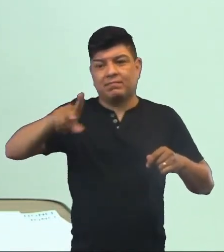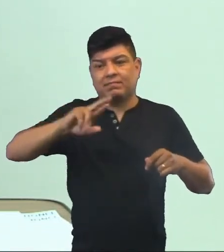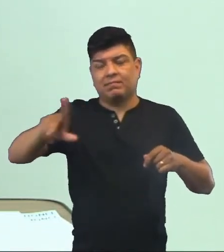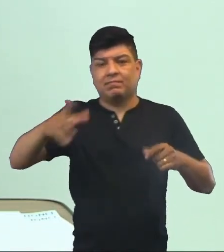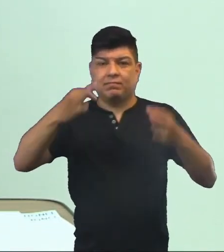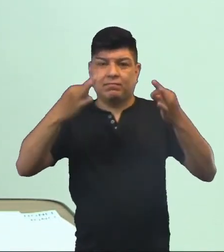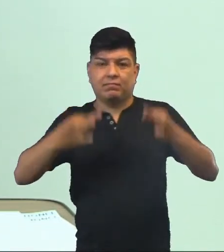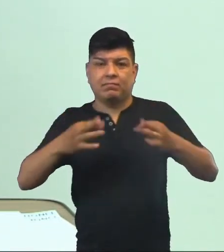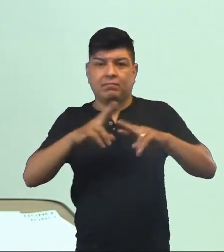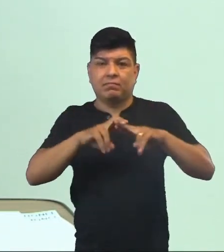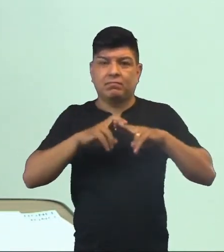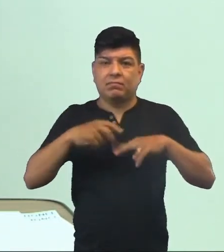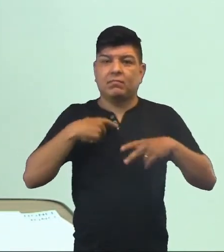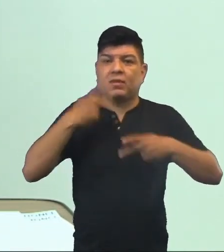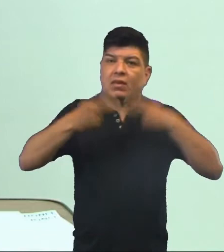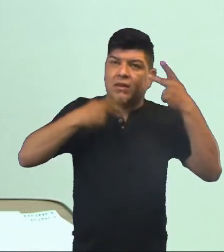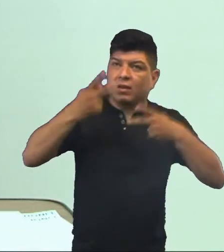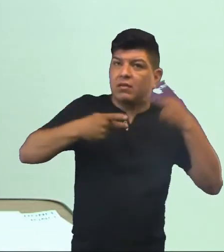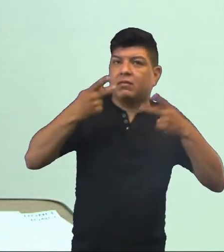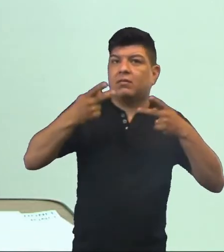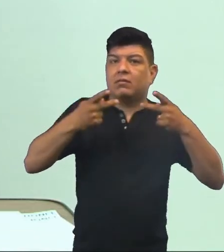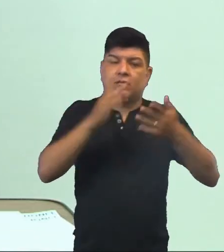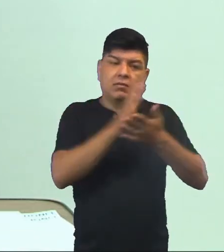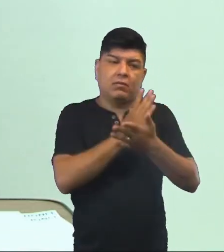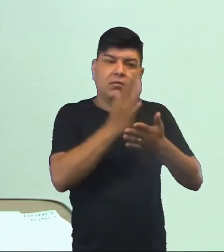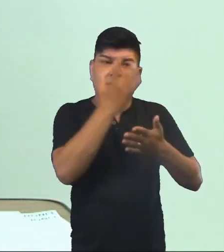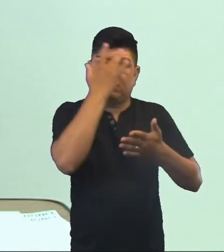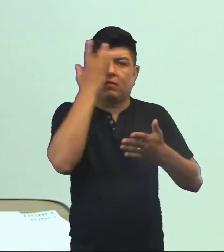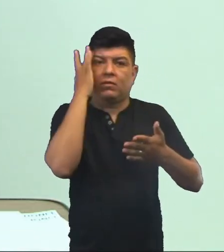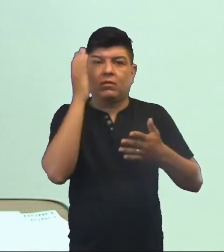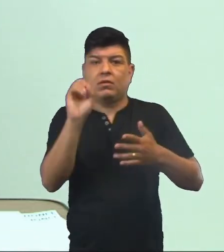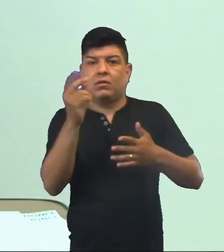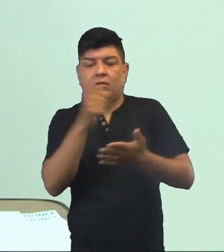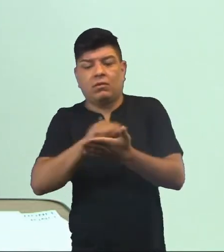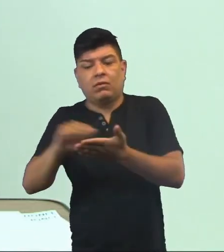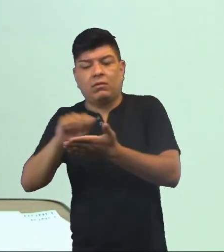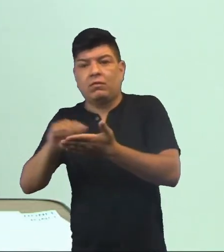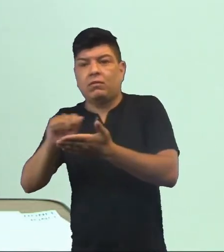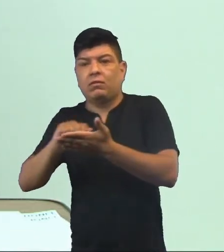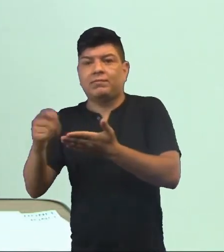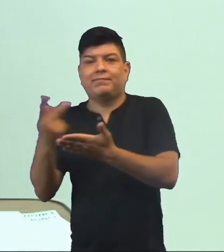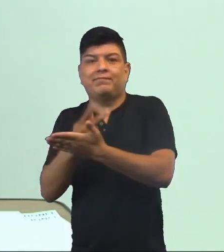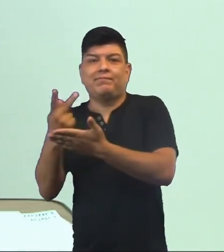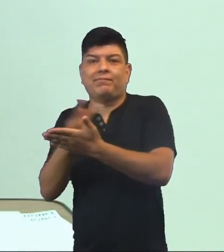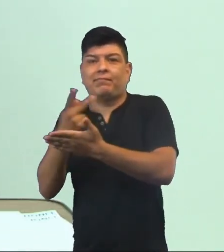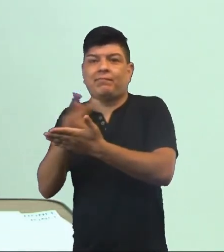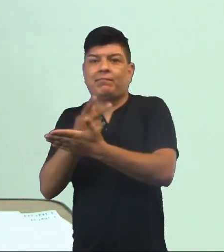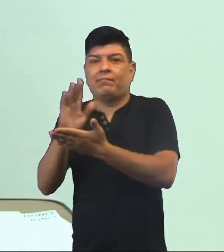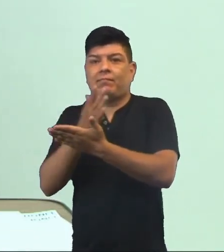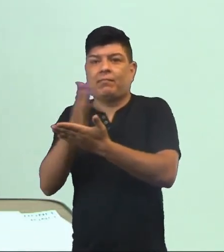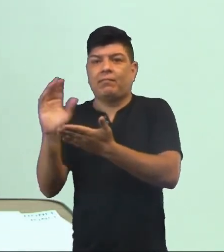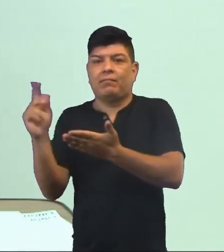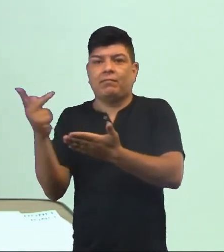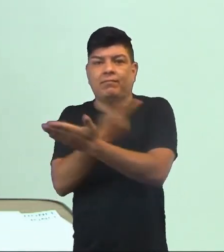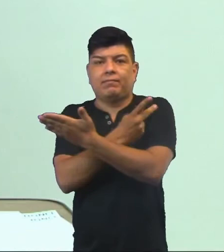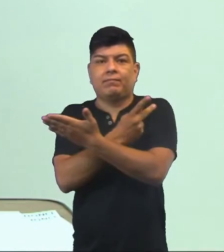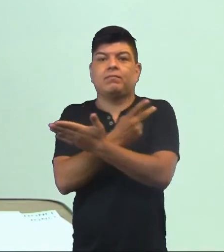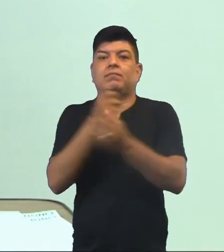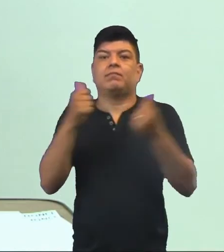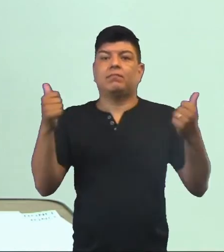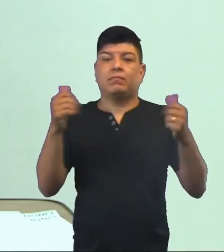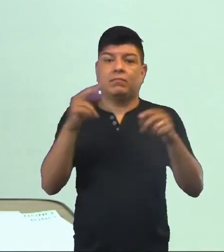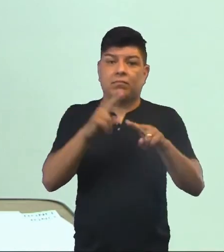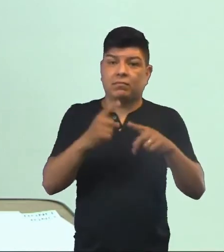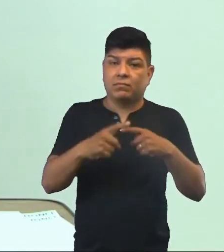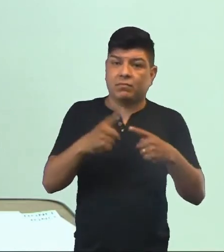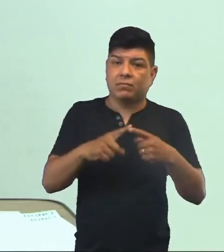adequadas. Eu falo da maneira como eu tenho que falar com algumas pessoas, ou então escrevo da maneira errada em algumas situações, tá?